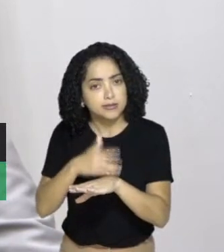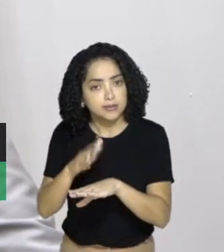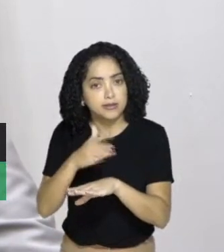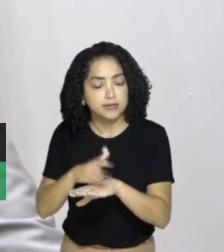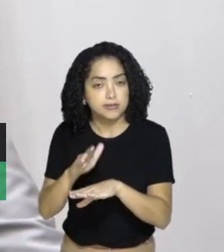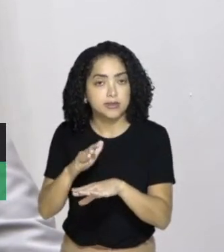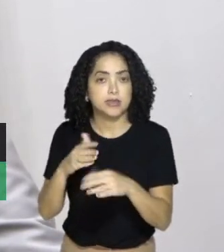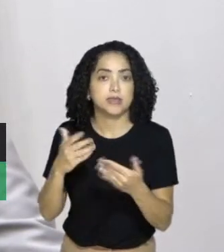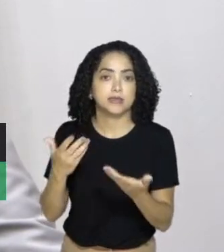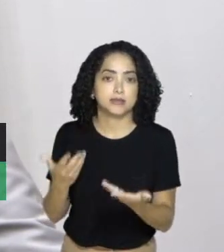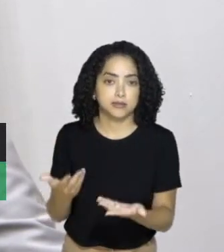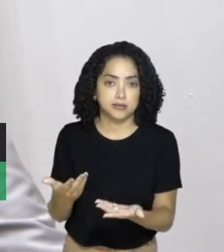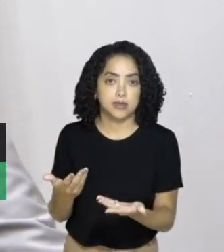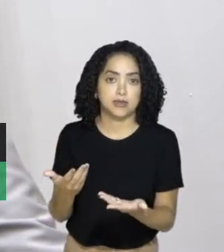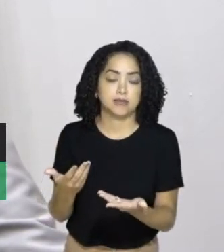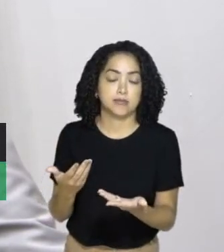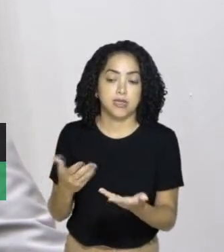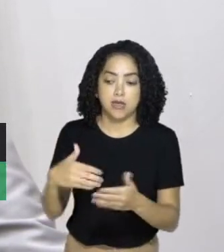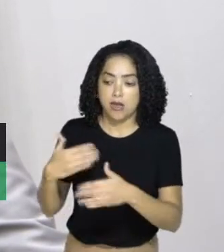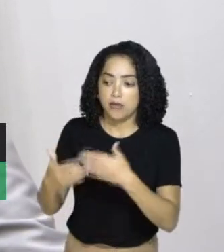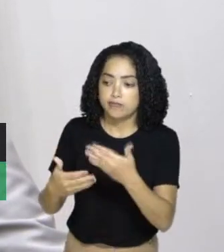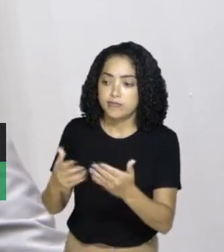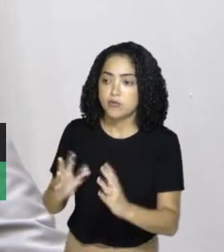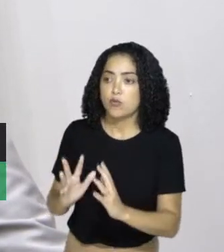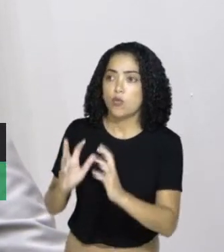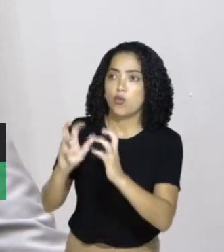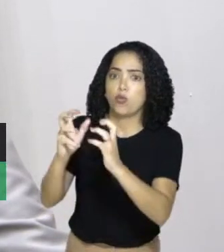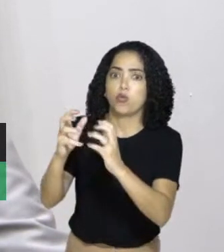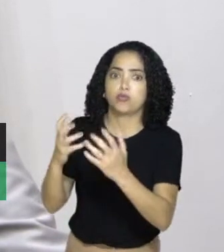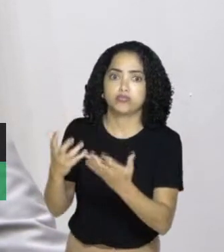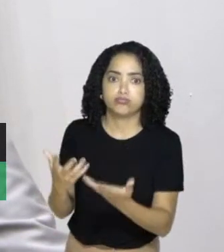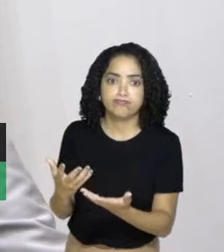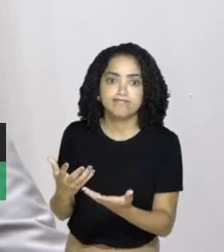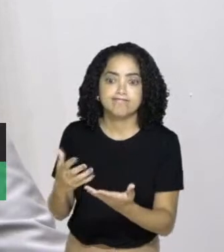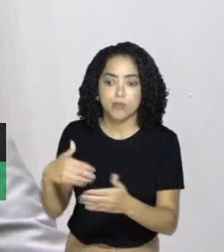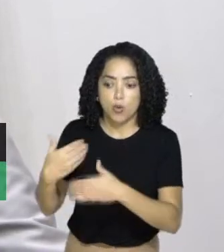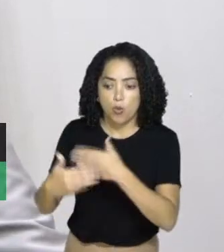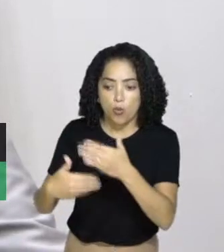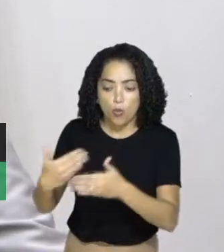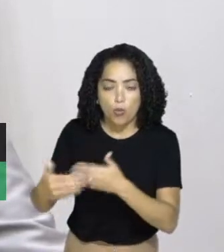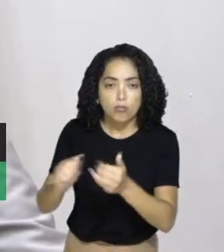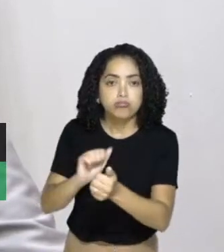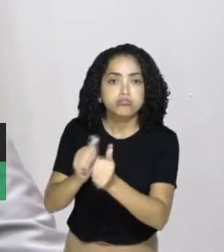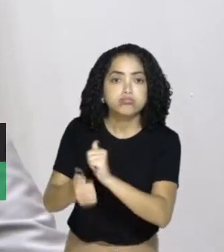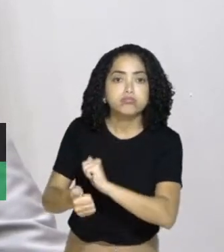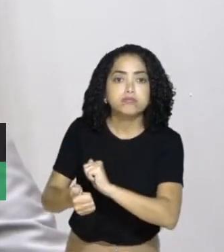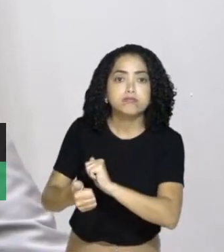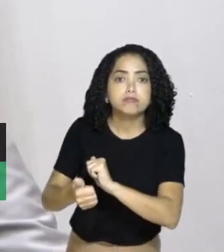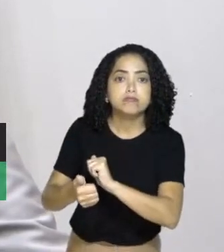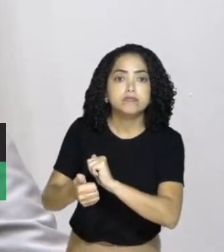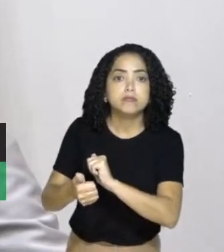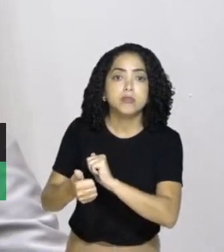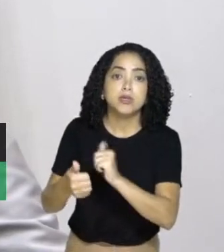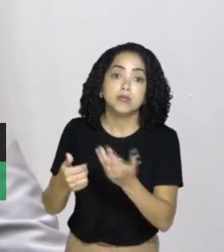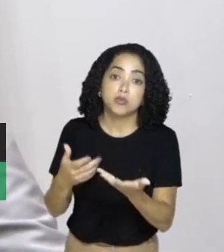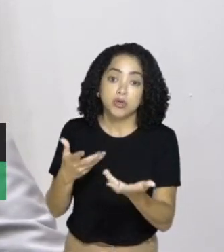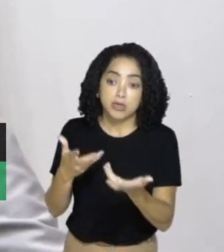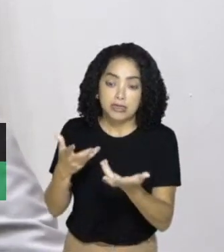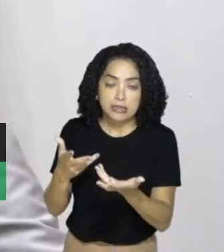canelada na cara, ter um prolapso ocular e comprometer a carreira dela para o resto da vida porque ela resolveu lutar contra um homem.